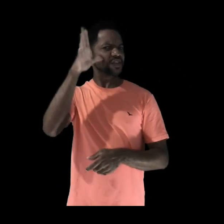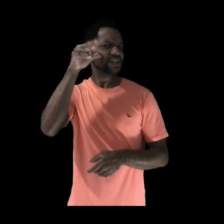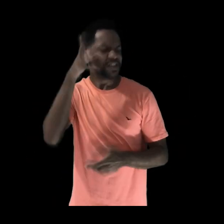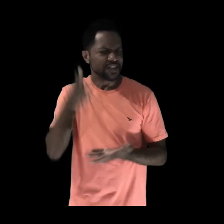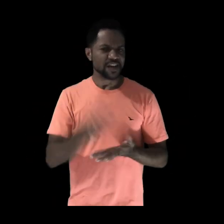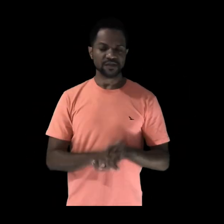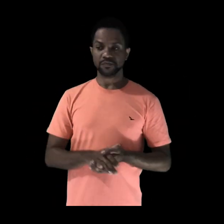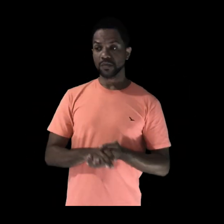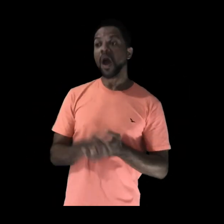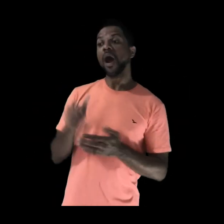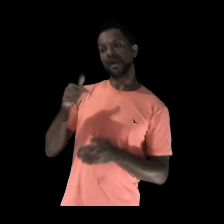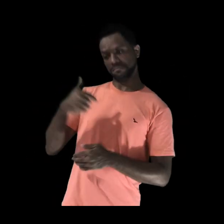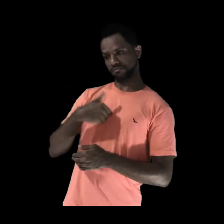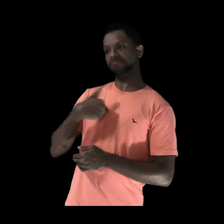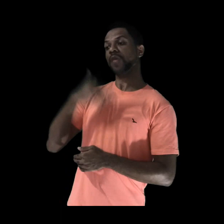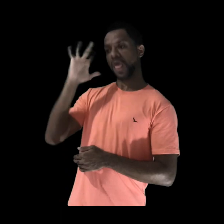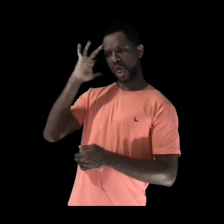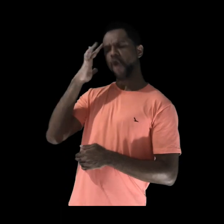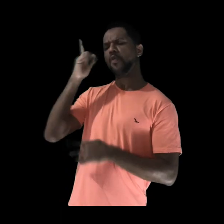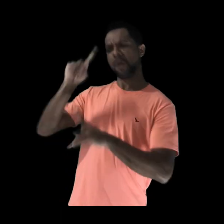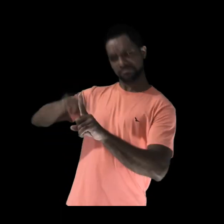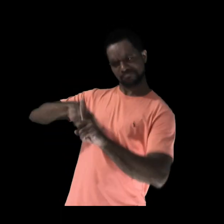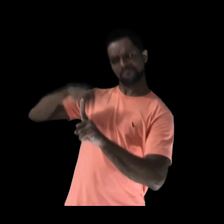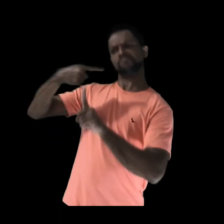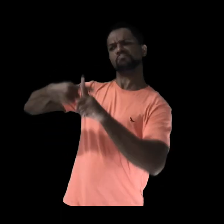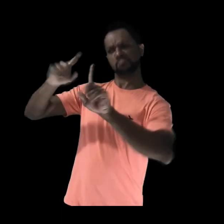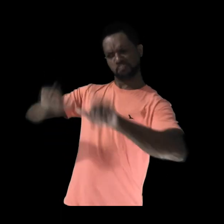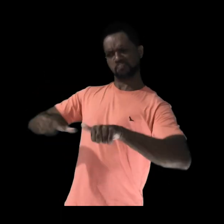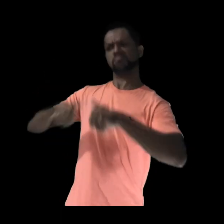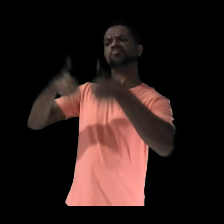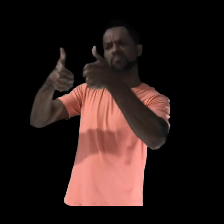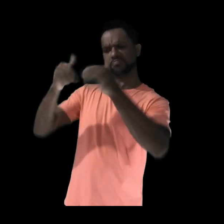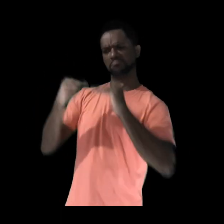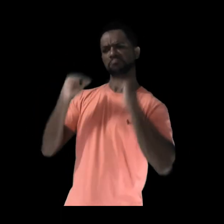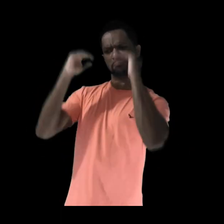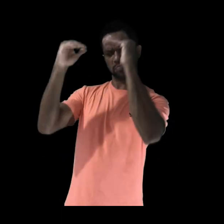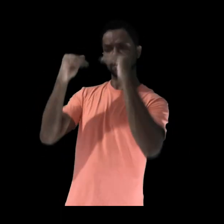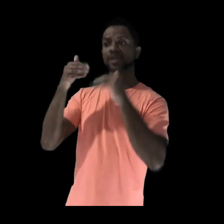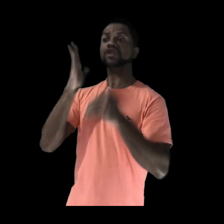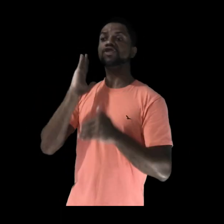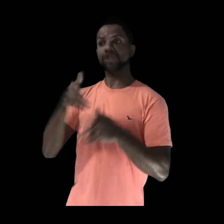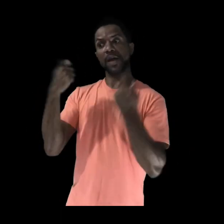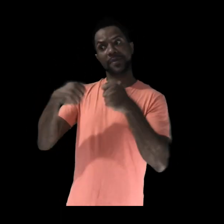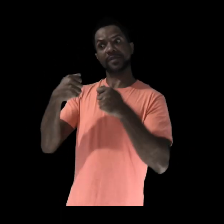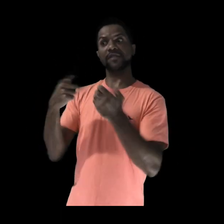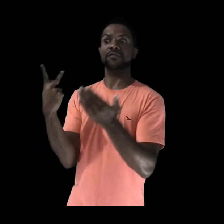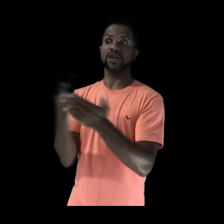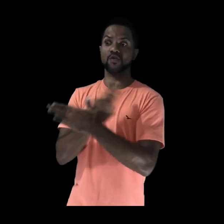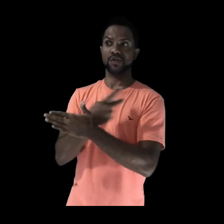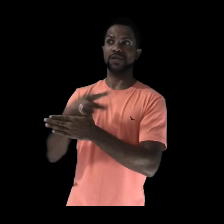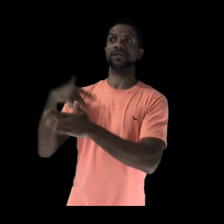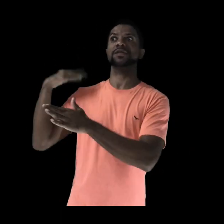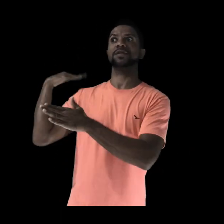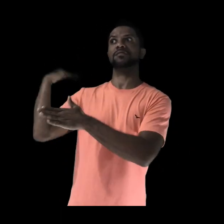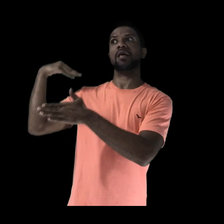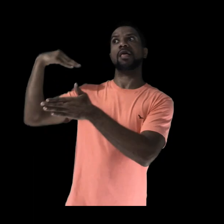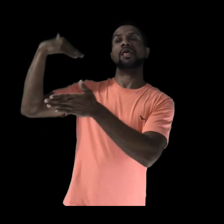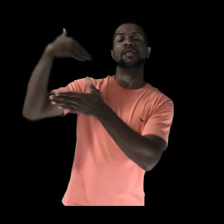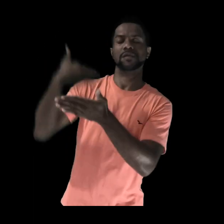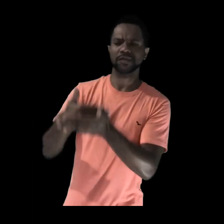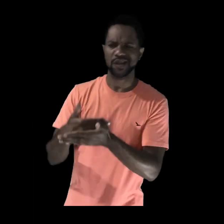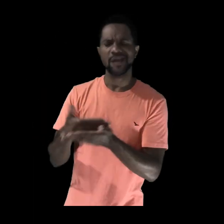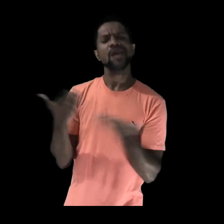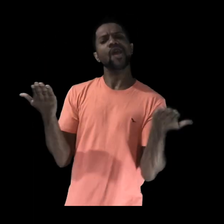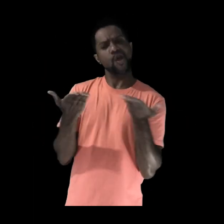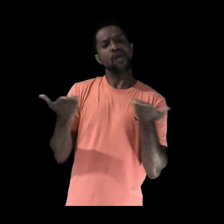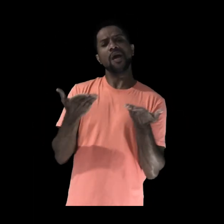querendo tentar, né? Eu acho positivo, eu acho super positiva essa ascensão. Ela já devia ter acontecido há muito